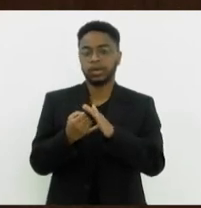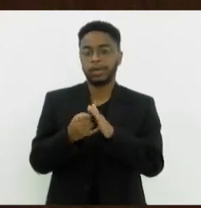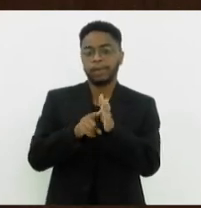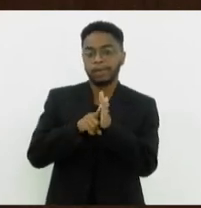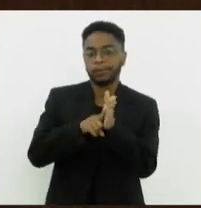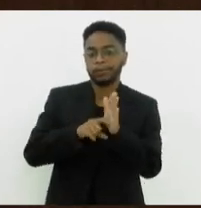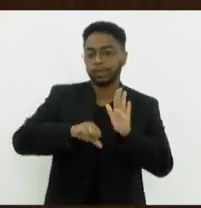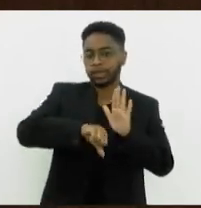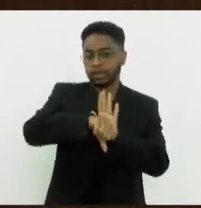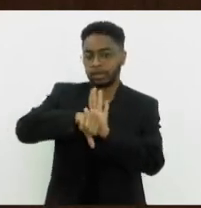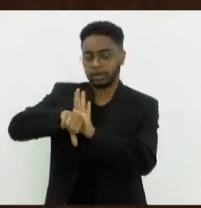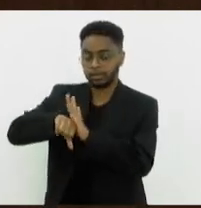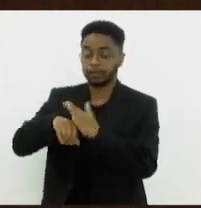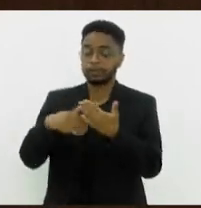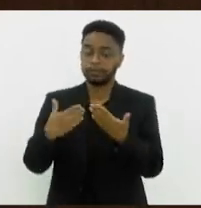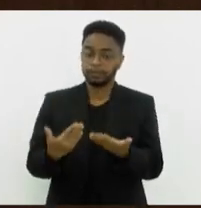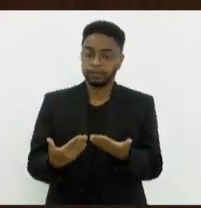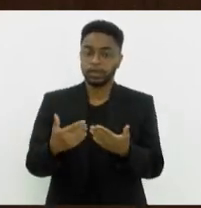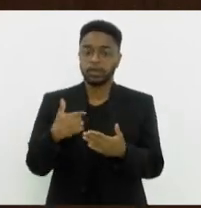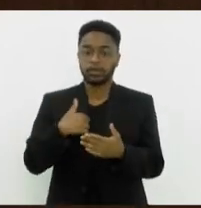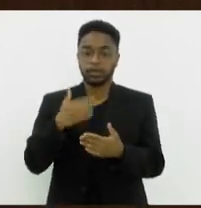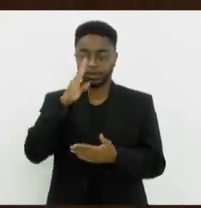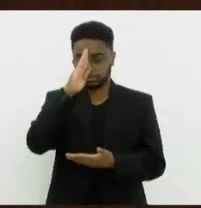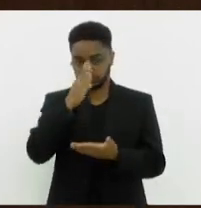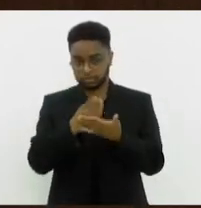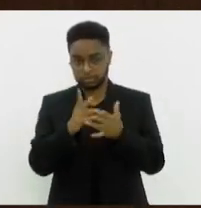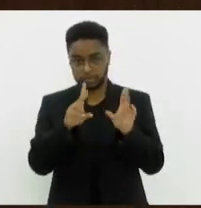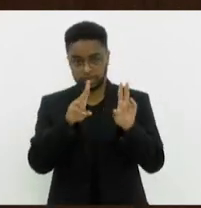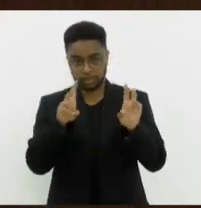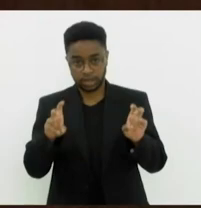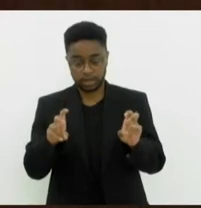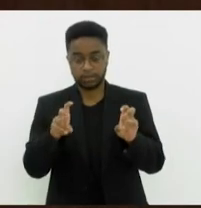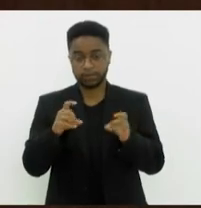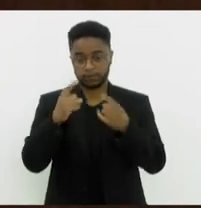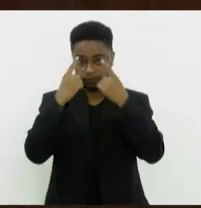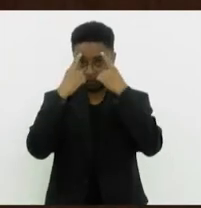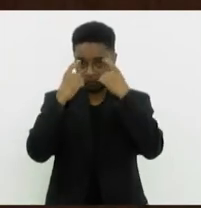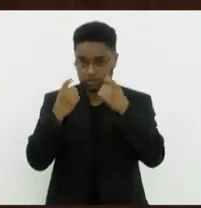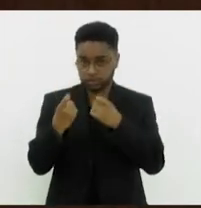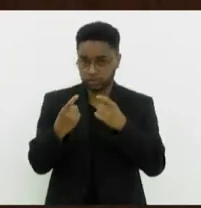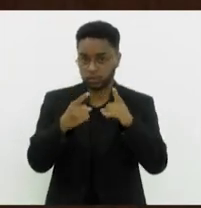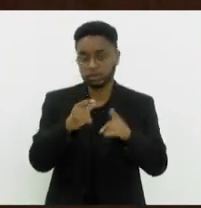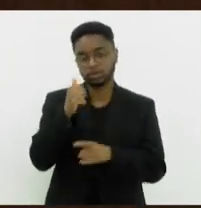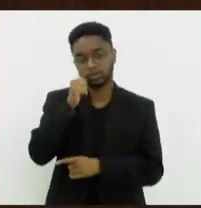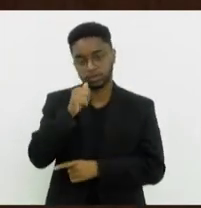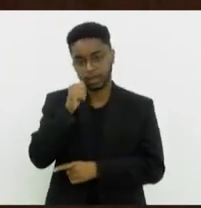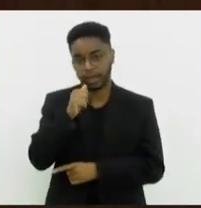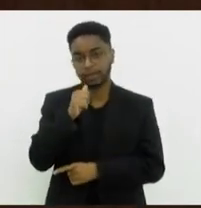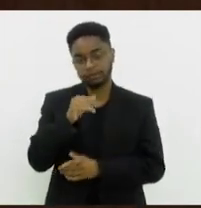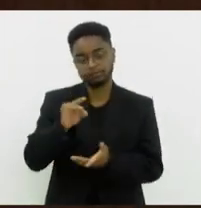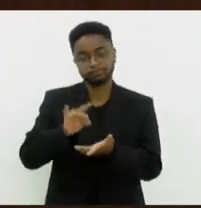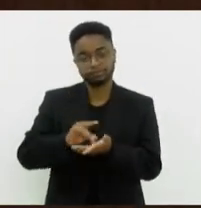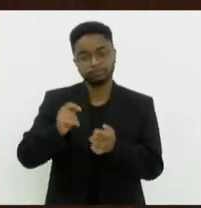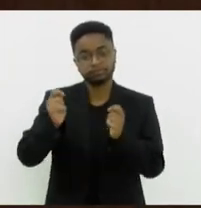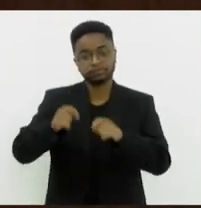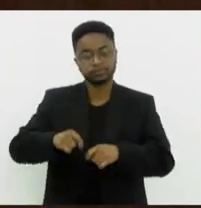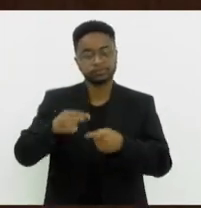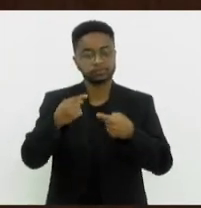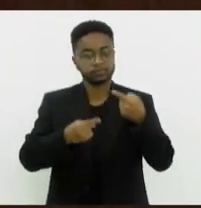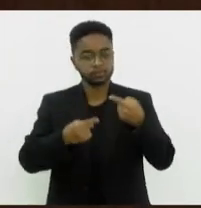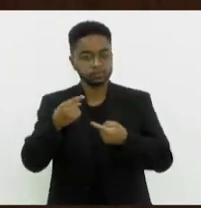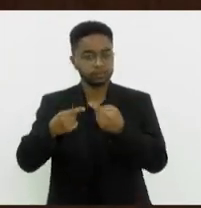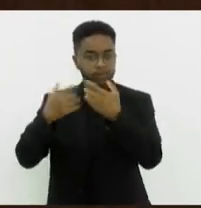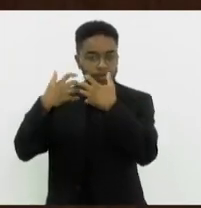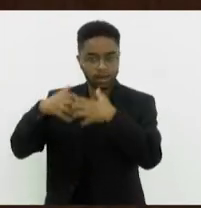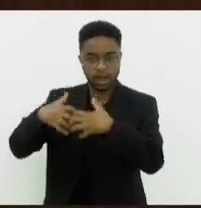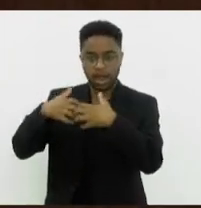Então, acho que o tema violência contra a mulher tem sido objeto de reflexão nessa casa. E só para lembrar,